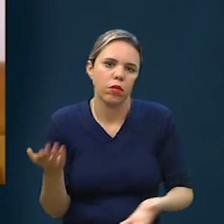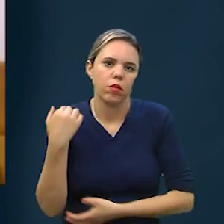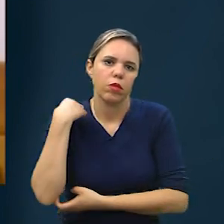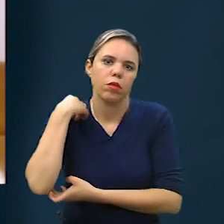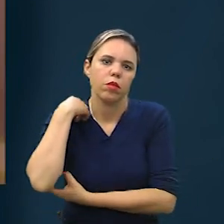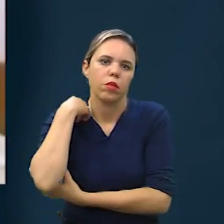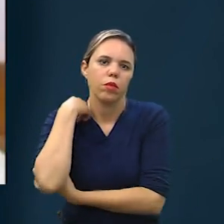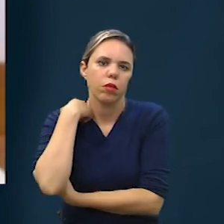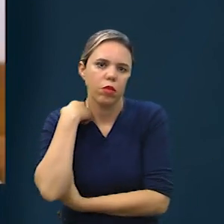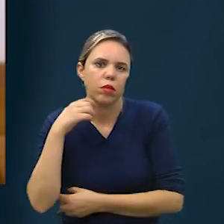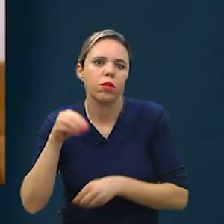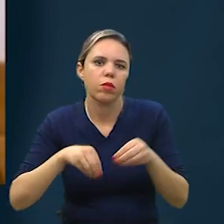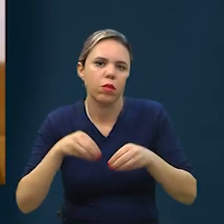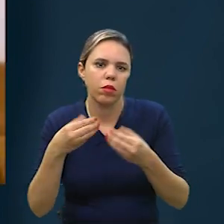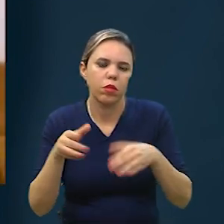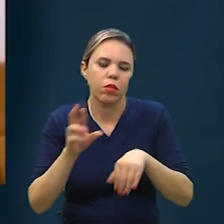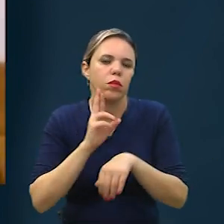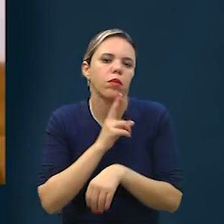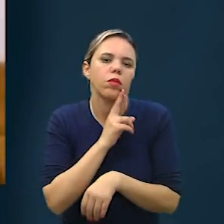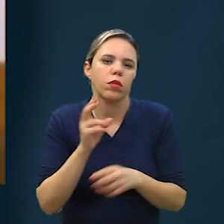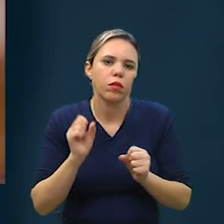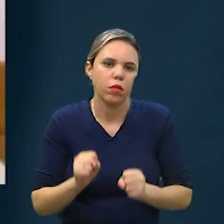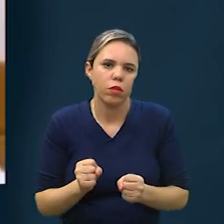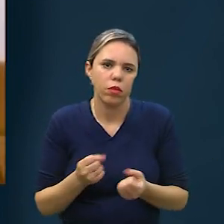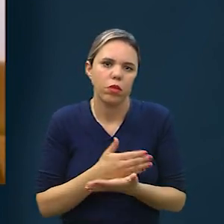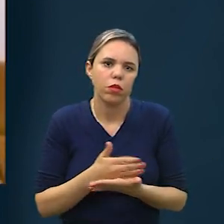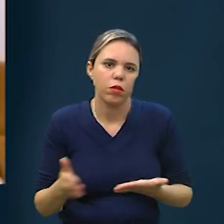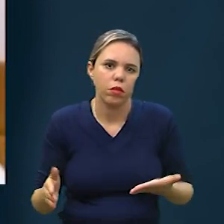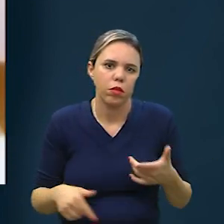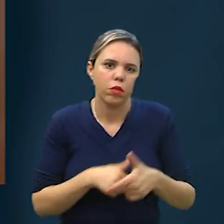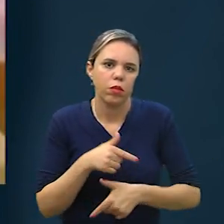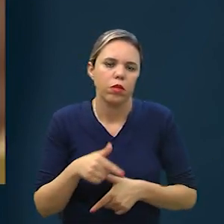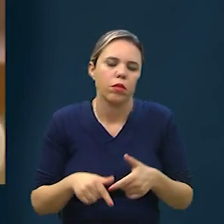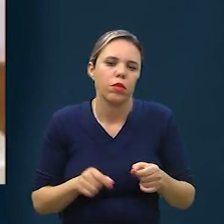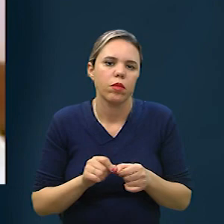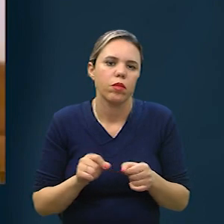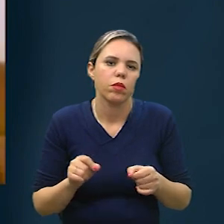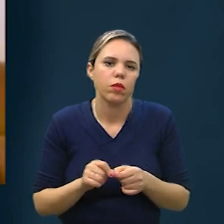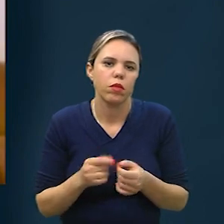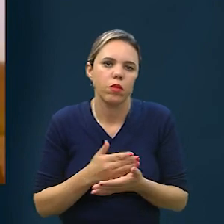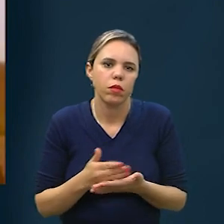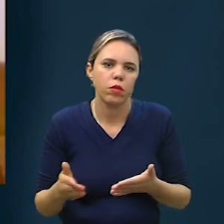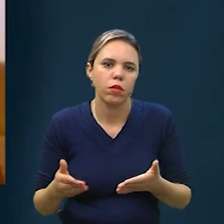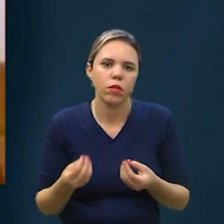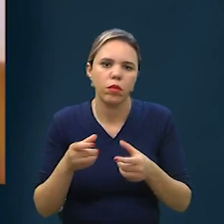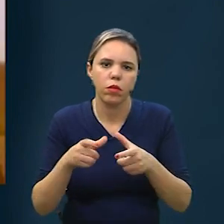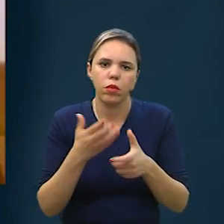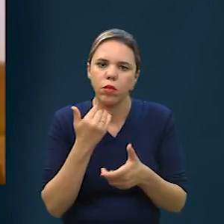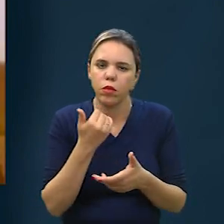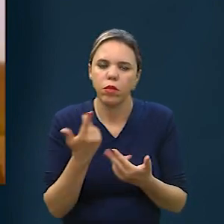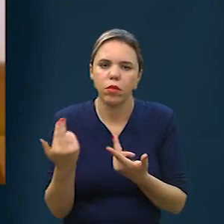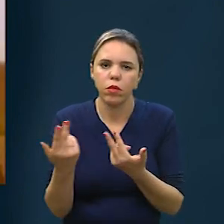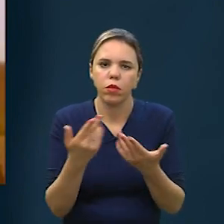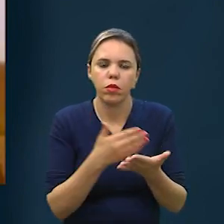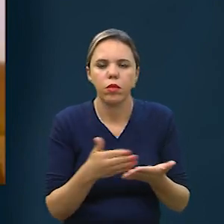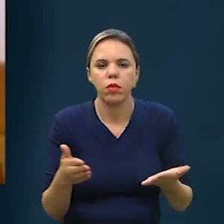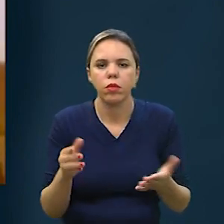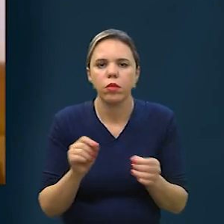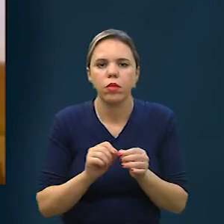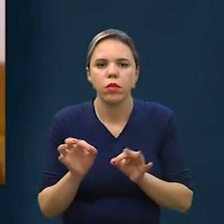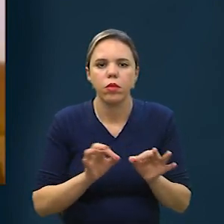bem, né, que podem aí montar os seus restaurantes, que pode começar, que seja começar a servir numa marmita, assim como eu